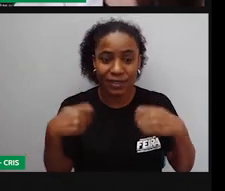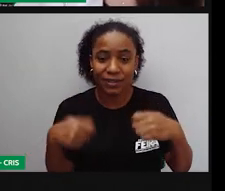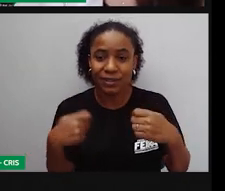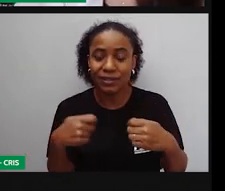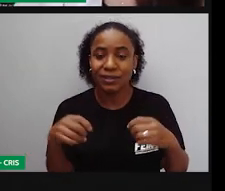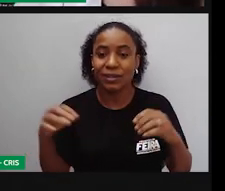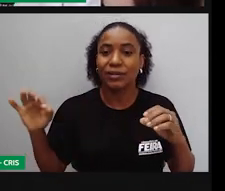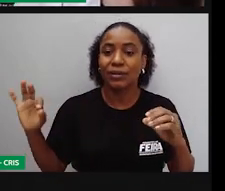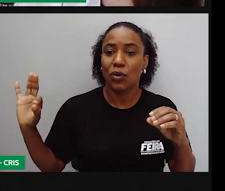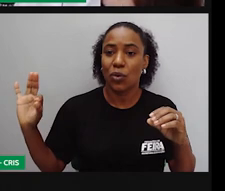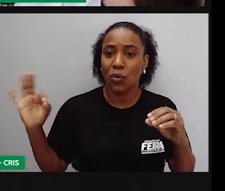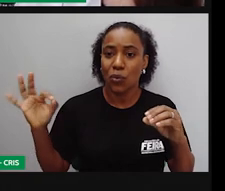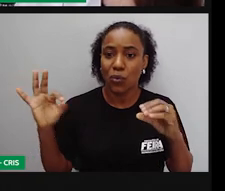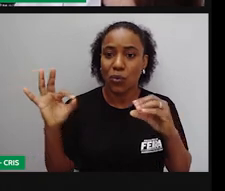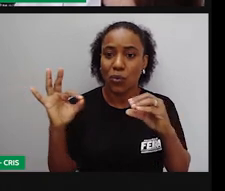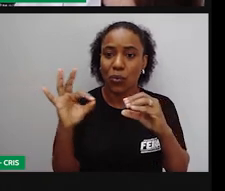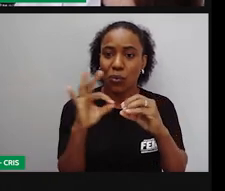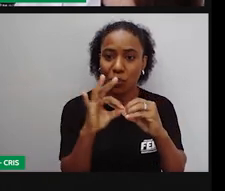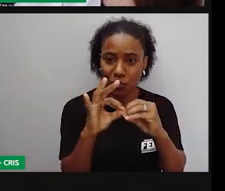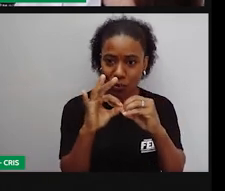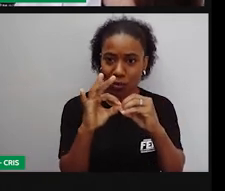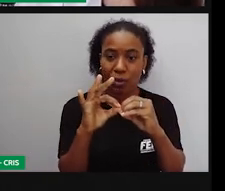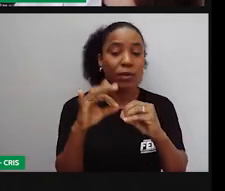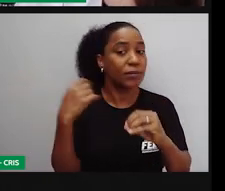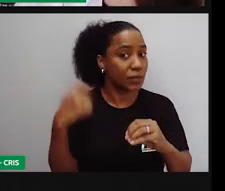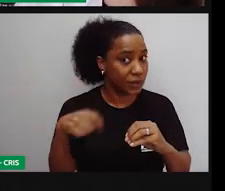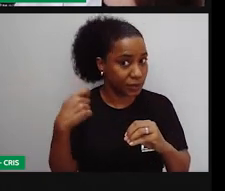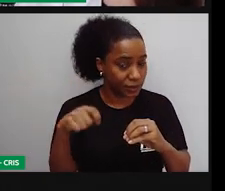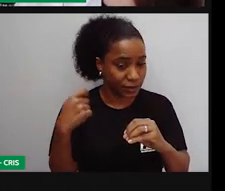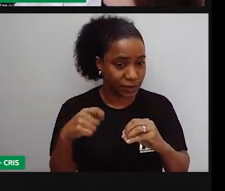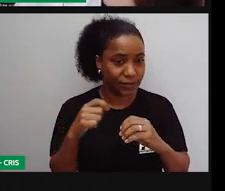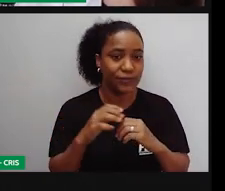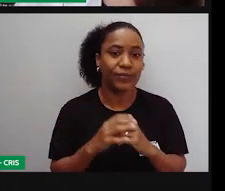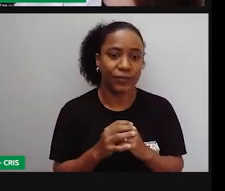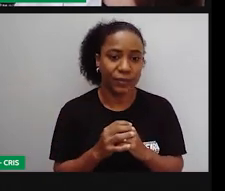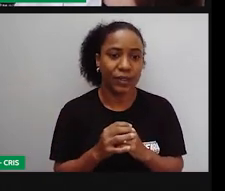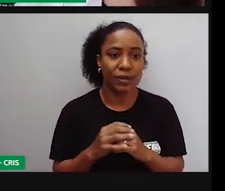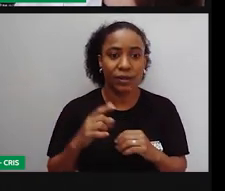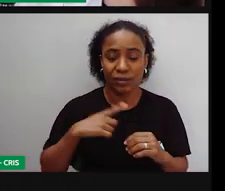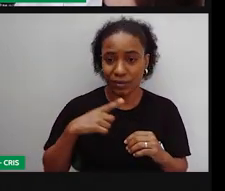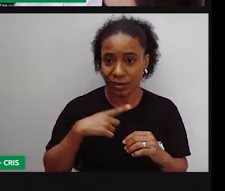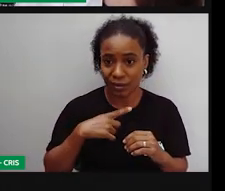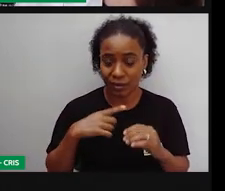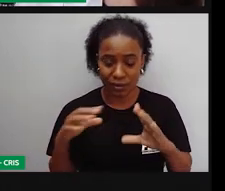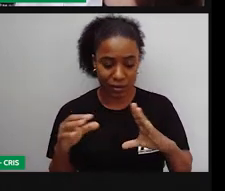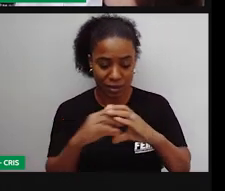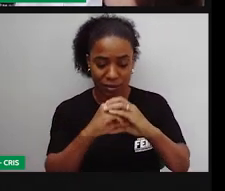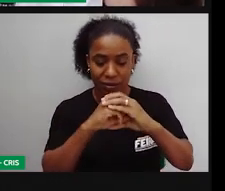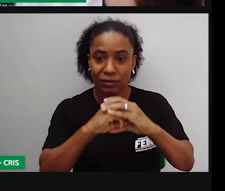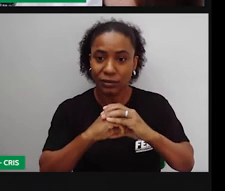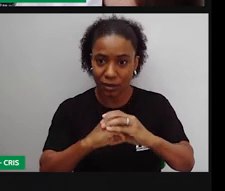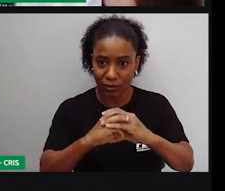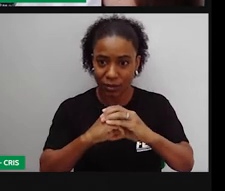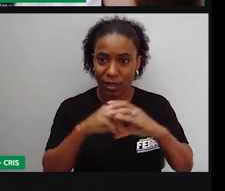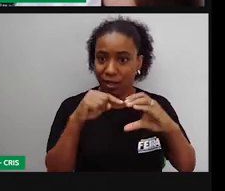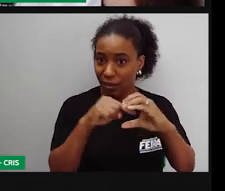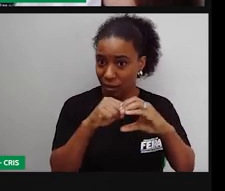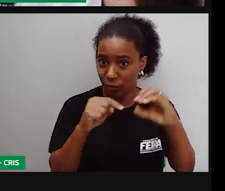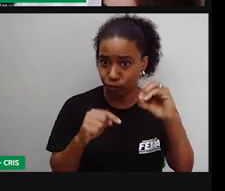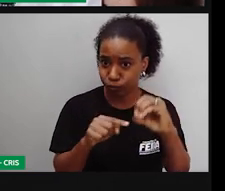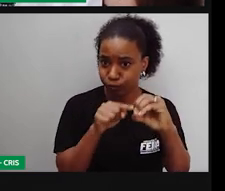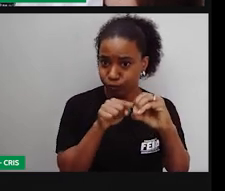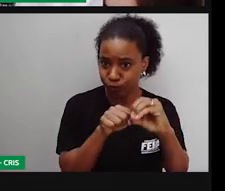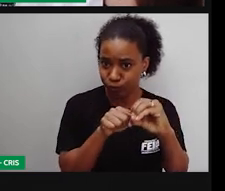envolvimento de gametas, ou seja, ocorre, né, quando há a presença de células reprodutivas